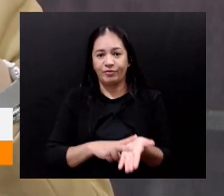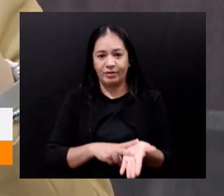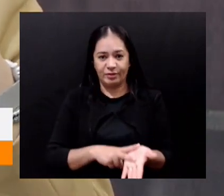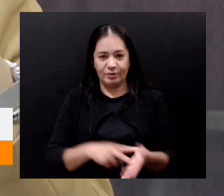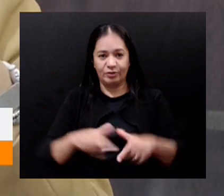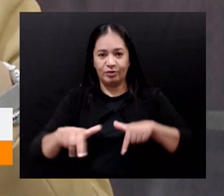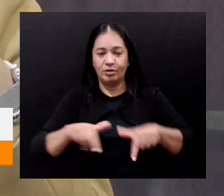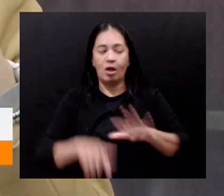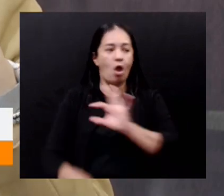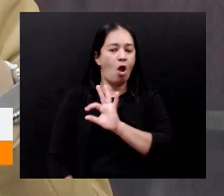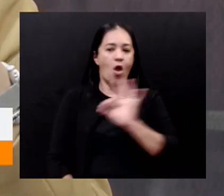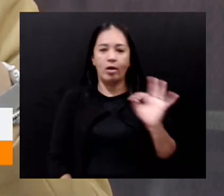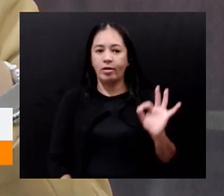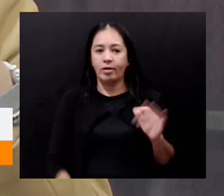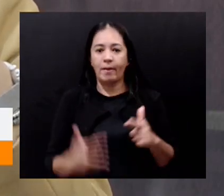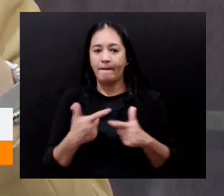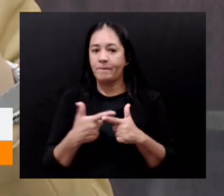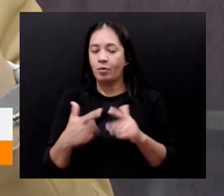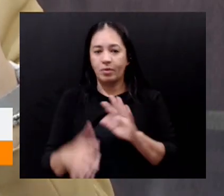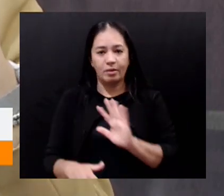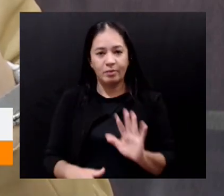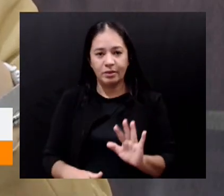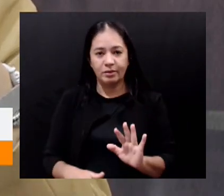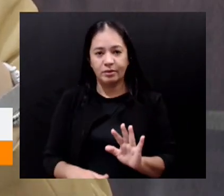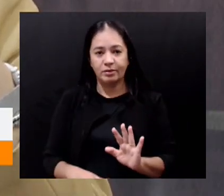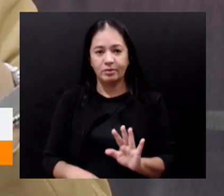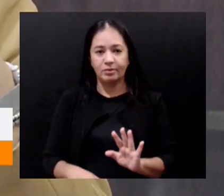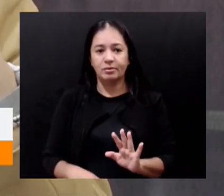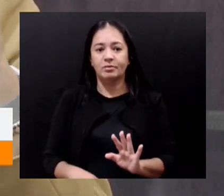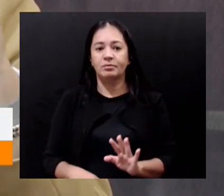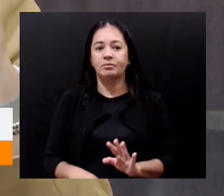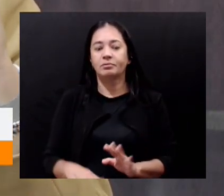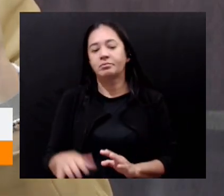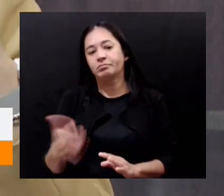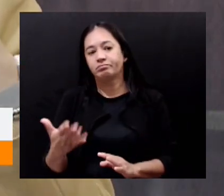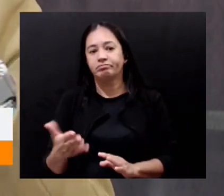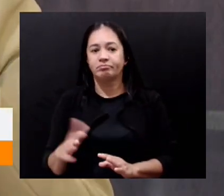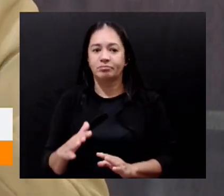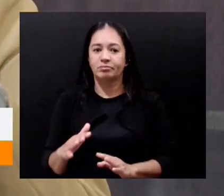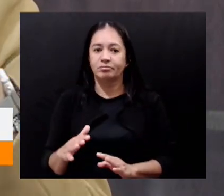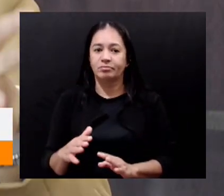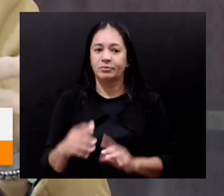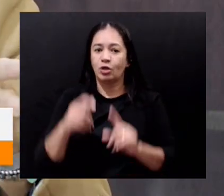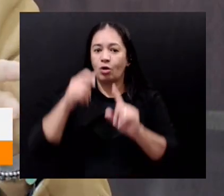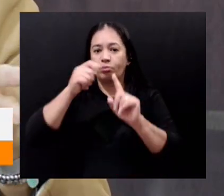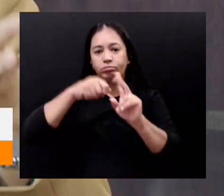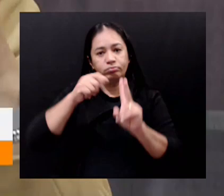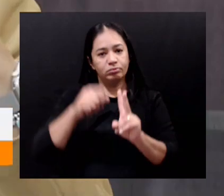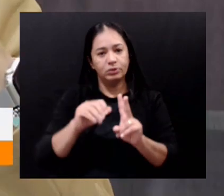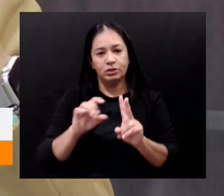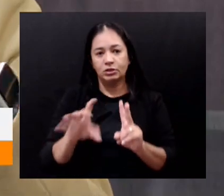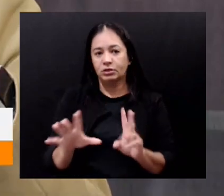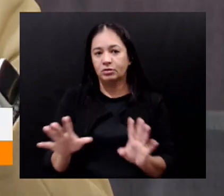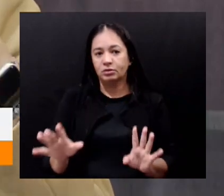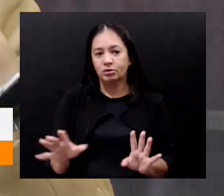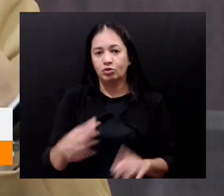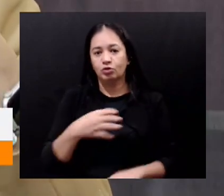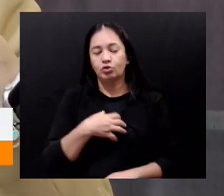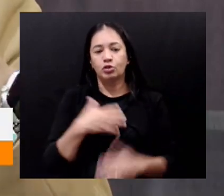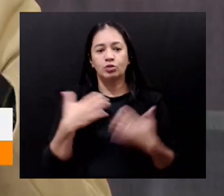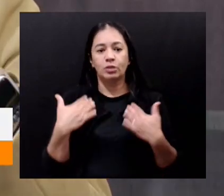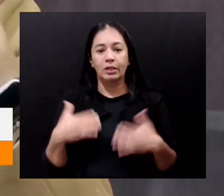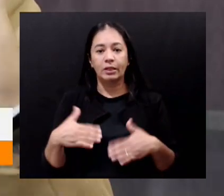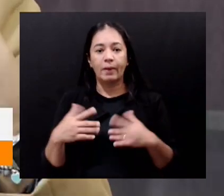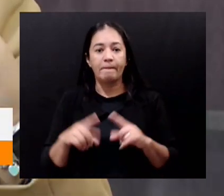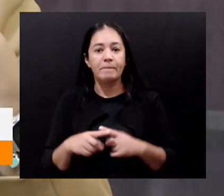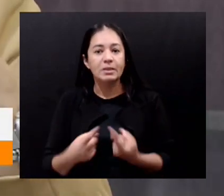problema nenhum, esses 5.000 euros devem lhe dar para ele viver uns 2 meses em Portugal Sim. de uma forma tranquila. Mais do que isso,